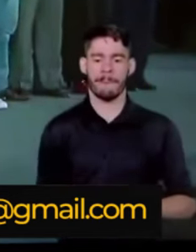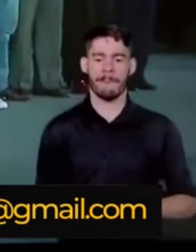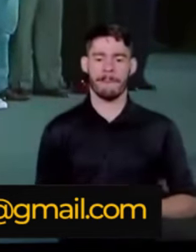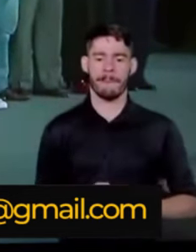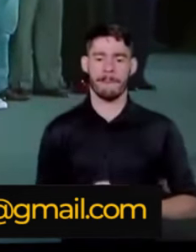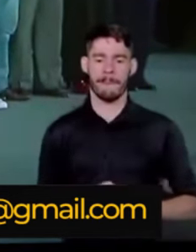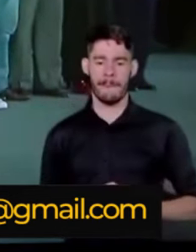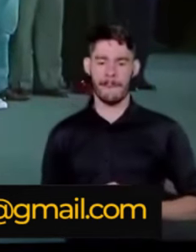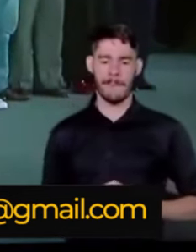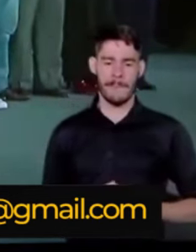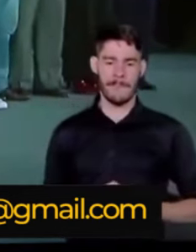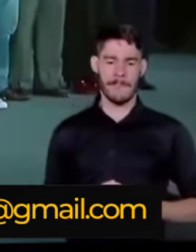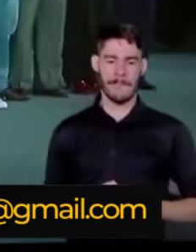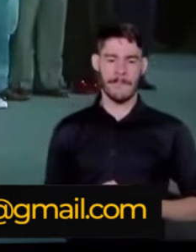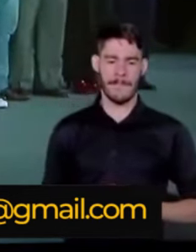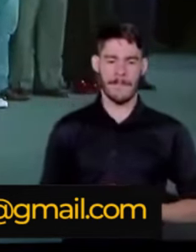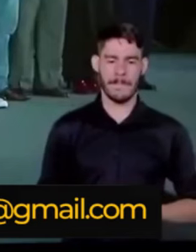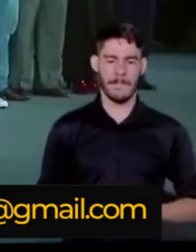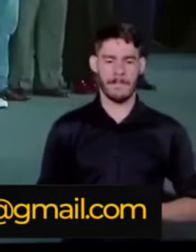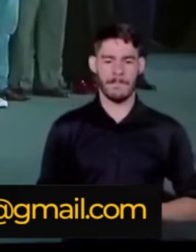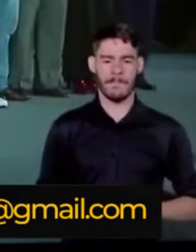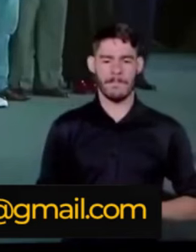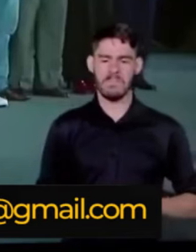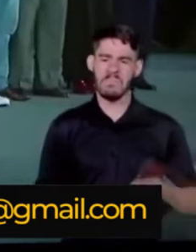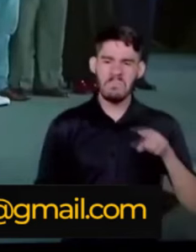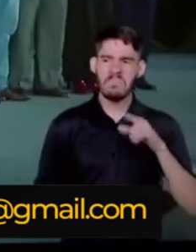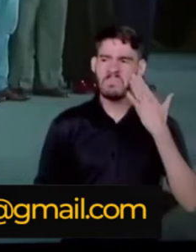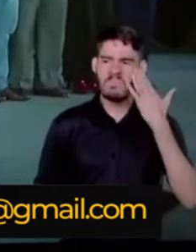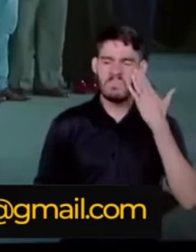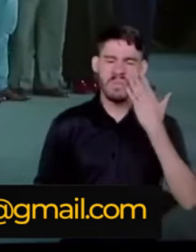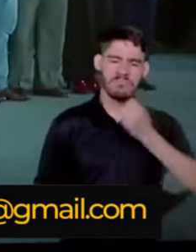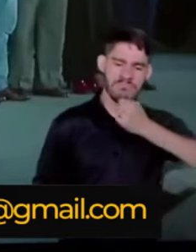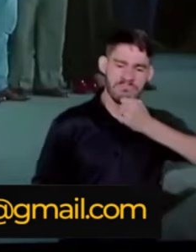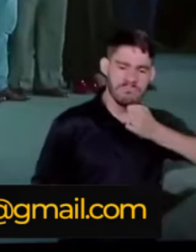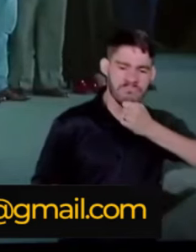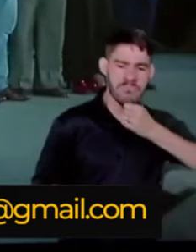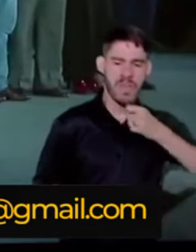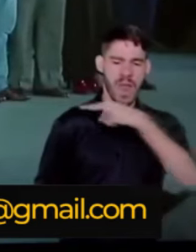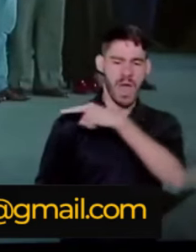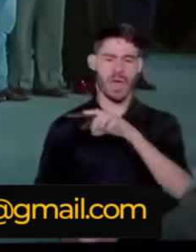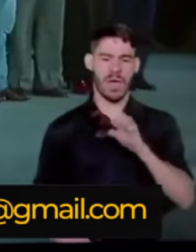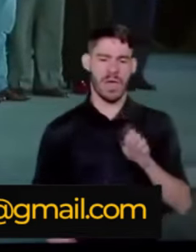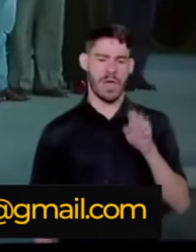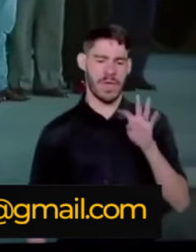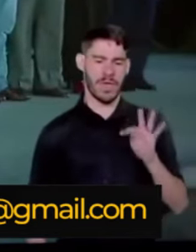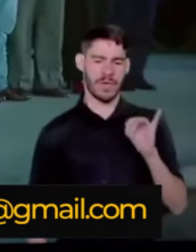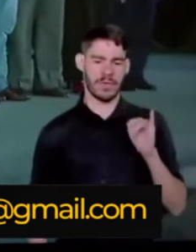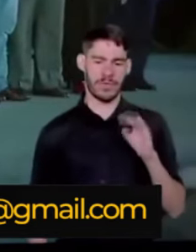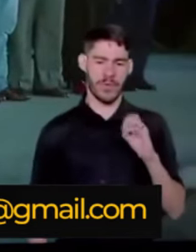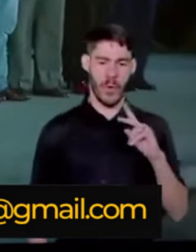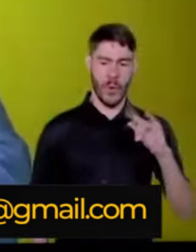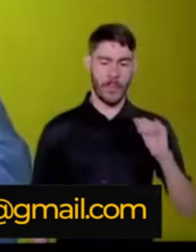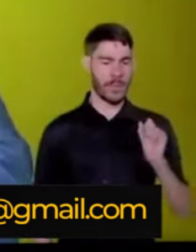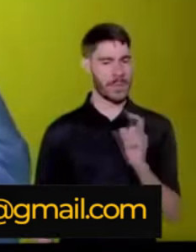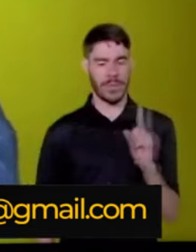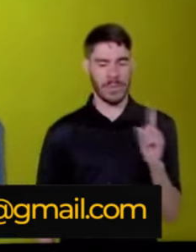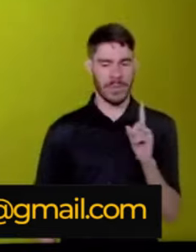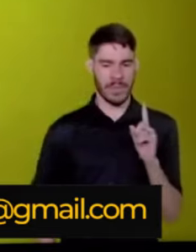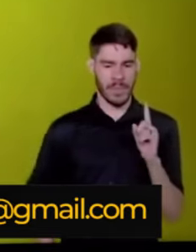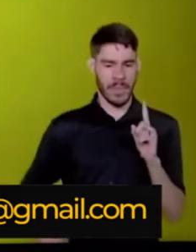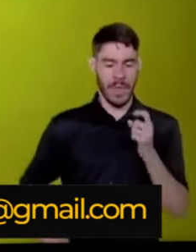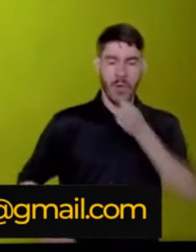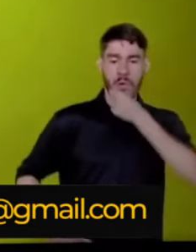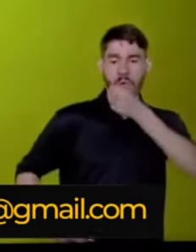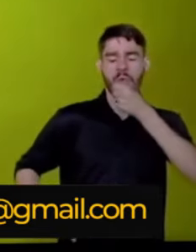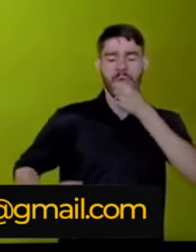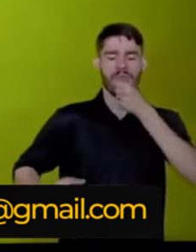crianças não tente interpretar entrevista que eu dei na Etiópia lei a entrevista lei